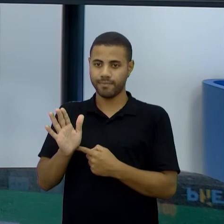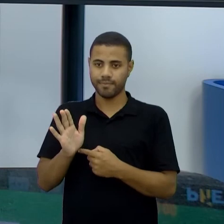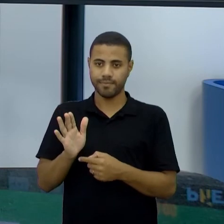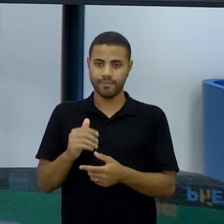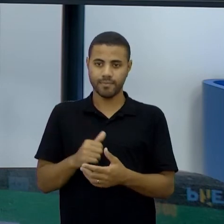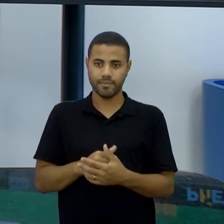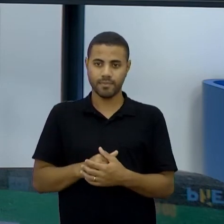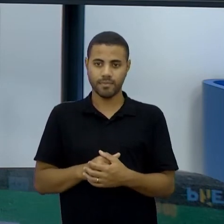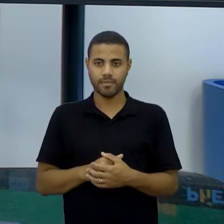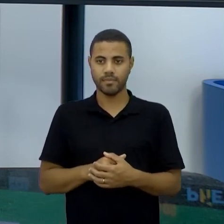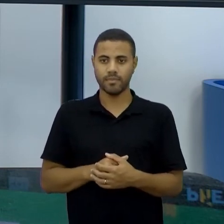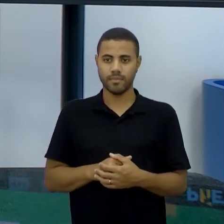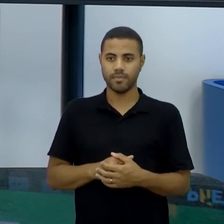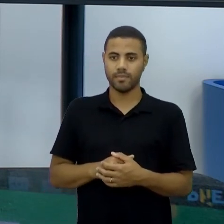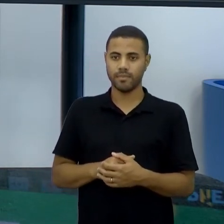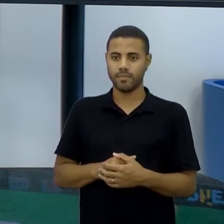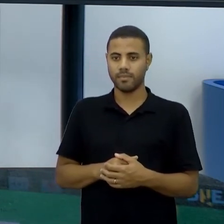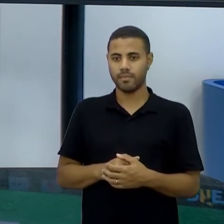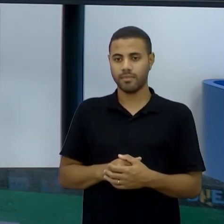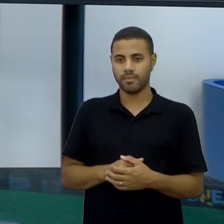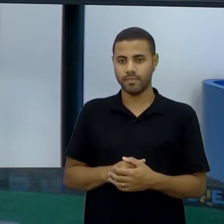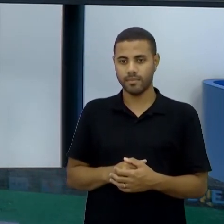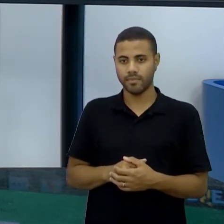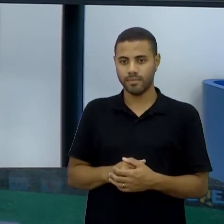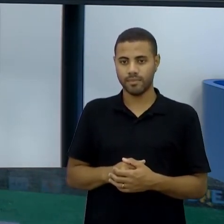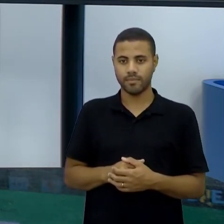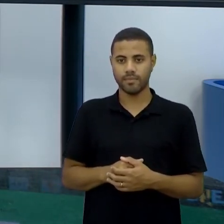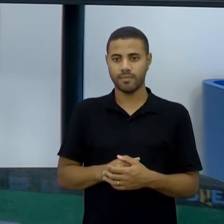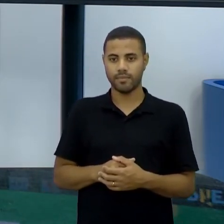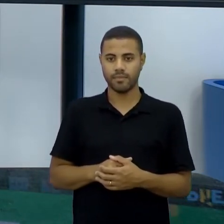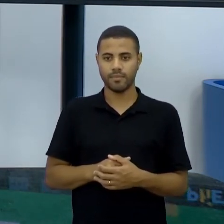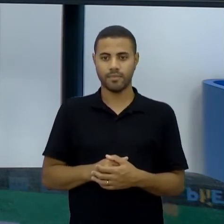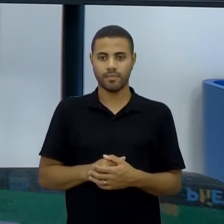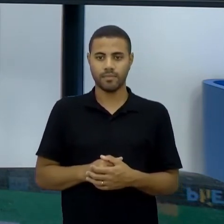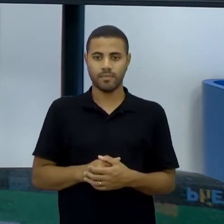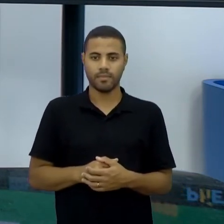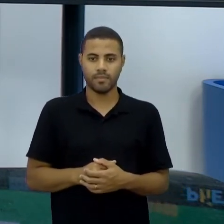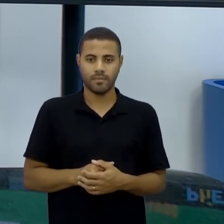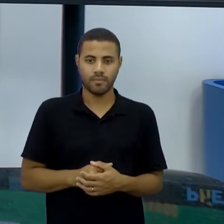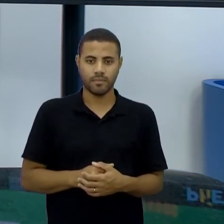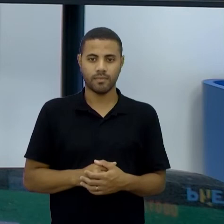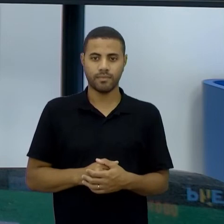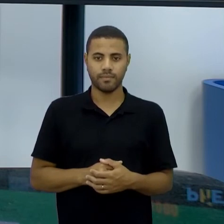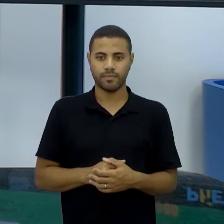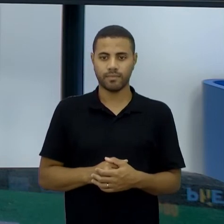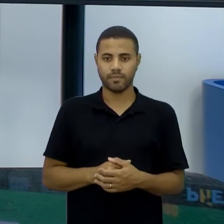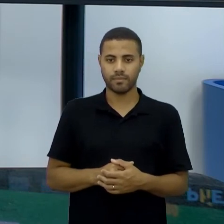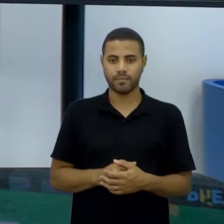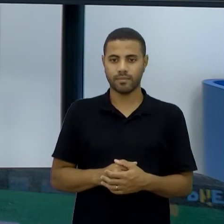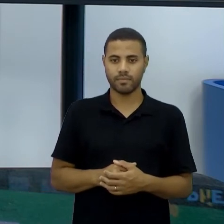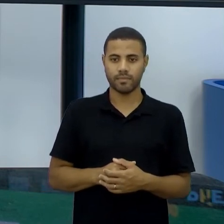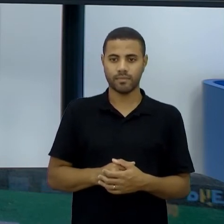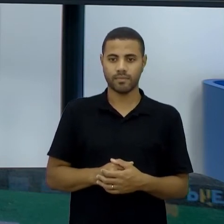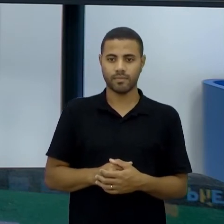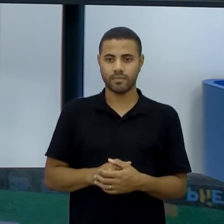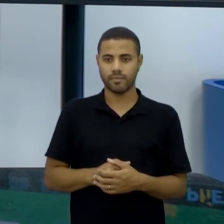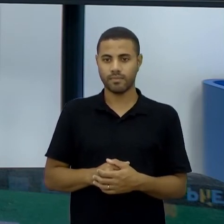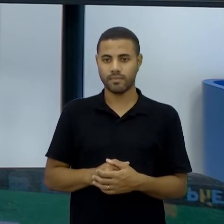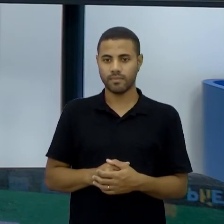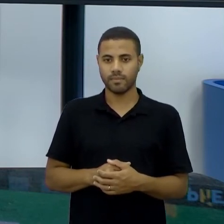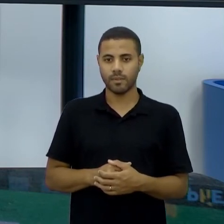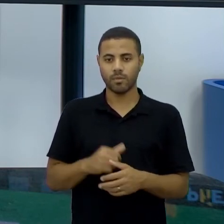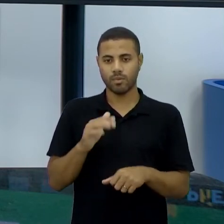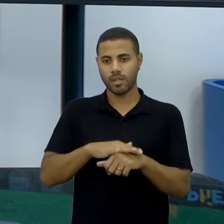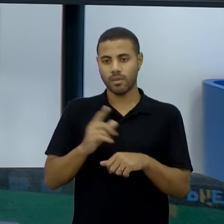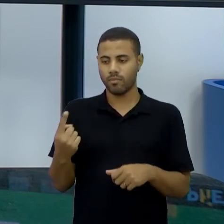essa, tá vendo? Esse balãozinho e colocar aqui, ó, você determina, inclusive, o tempo de subida e o tempo